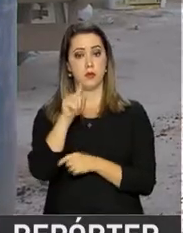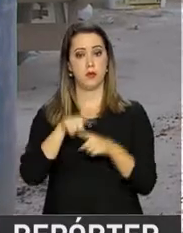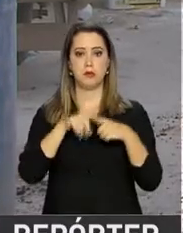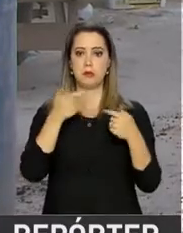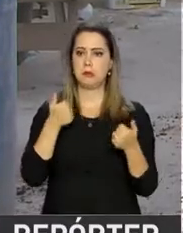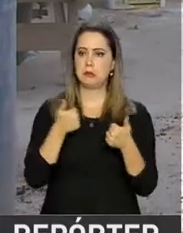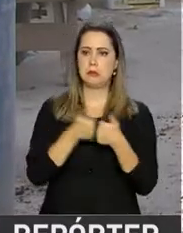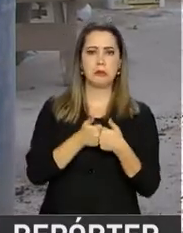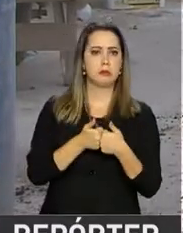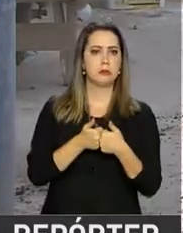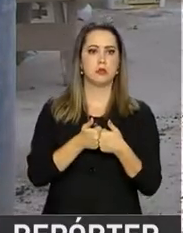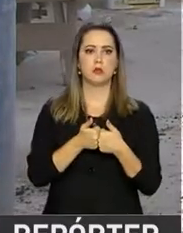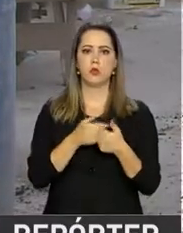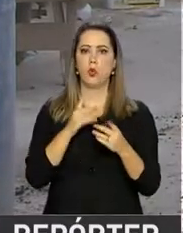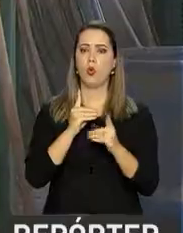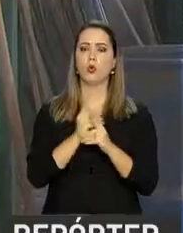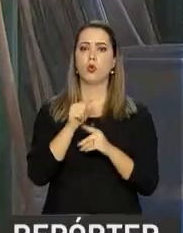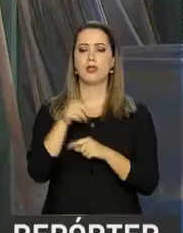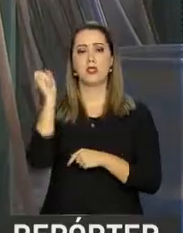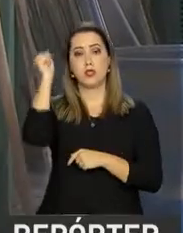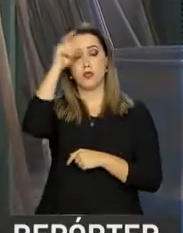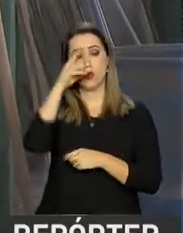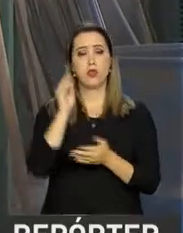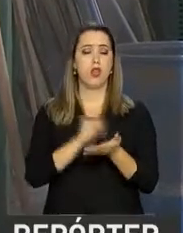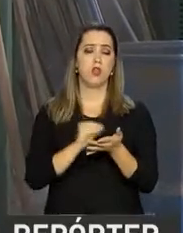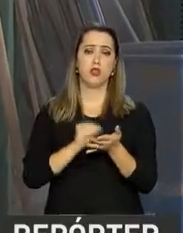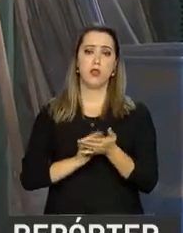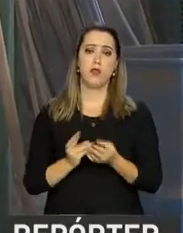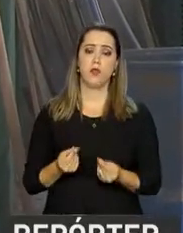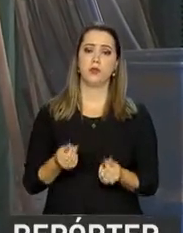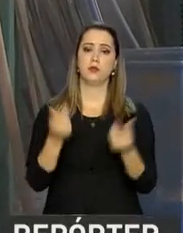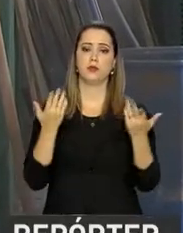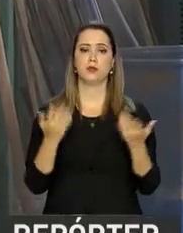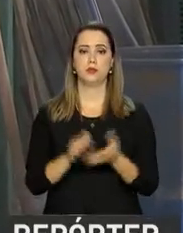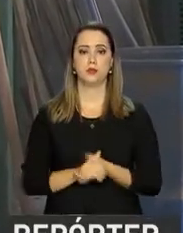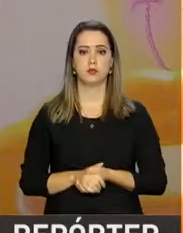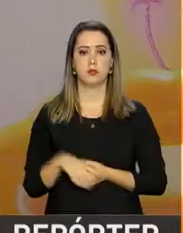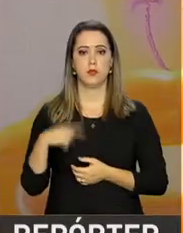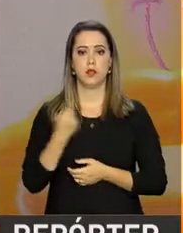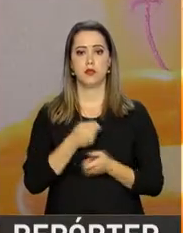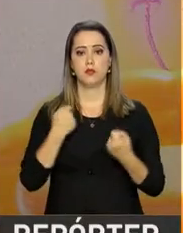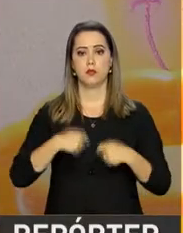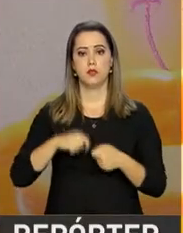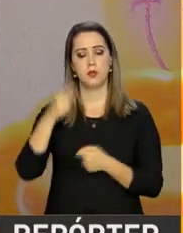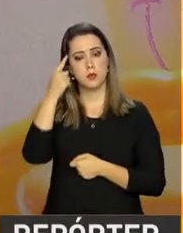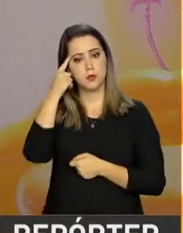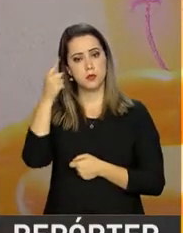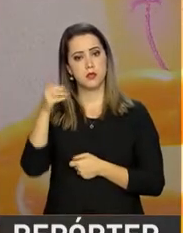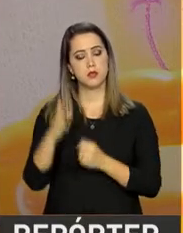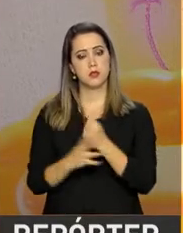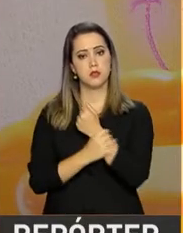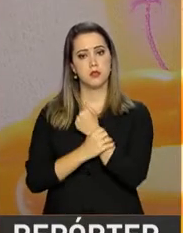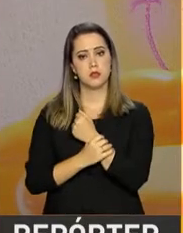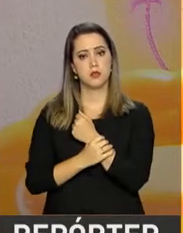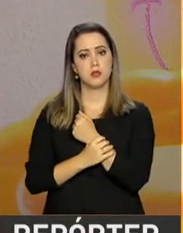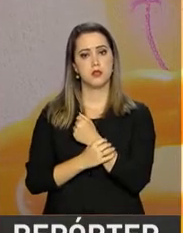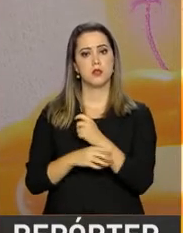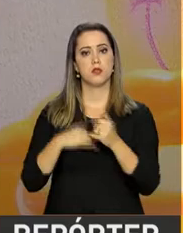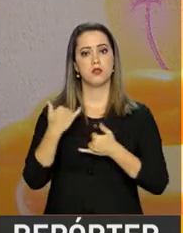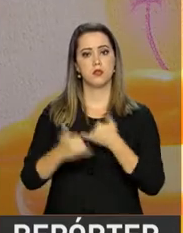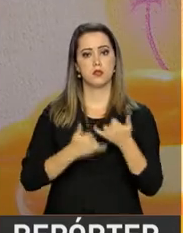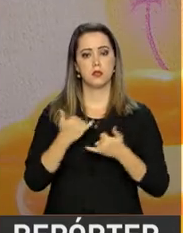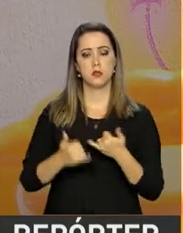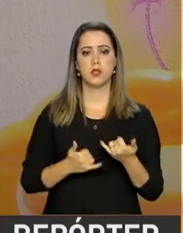logo esbarrou no principal obstáculo: a falta de dinheiro. Nós tínhamos que pensar na segurança, os brinquedos, né,